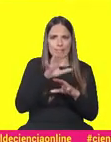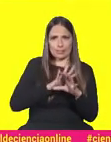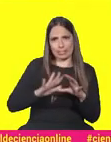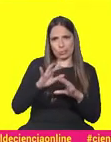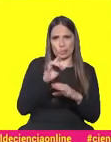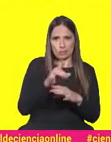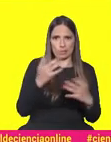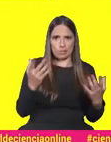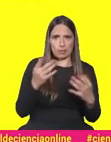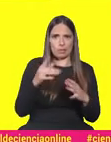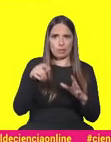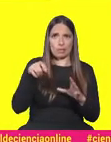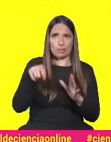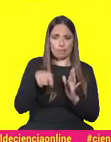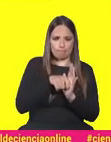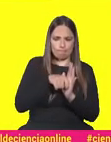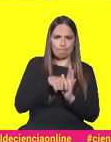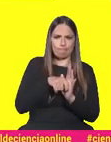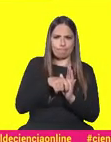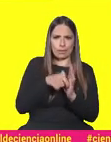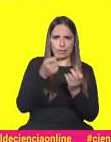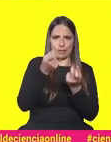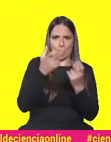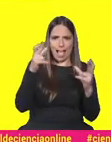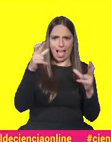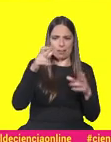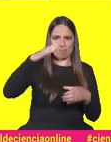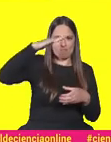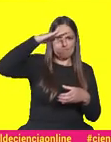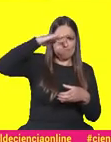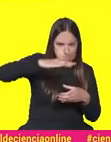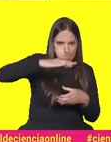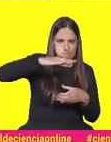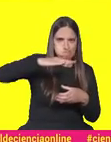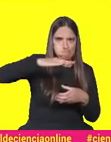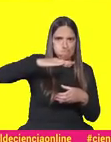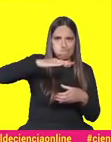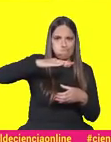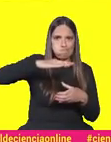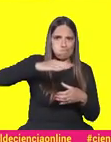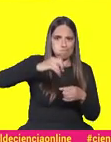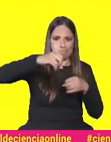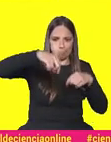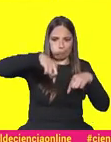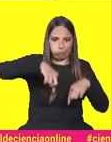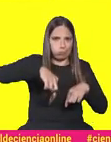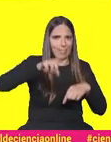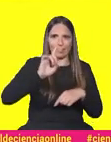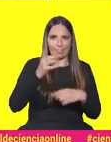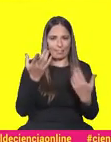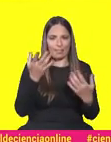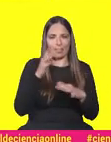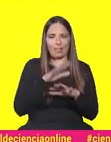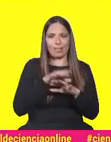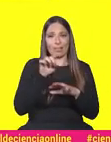situação, a pressão provocada por esse ar é suficiente para impedir que as gotinhas de água saiam pelos buracos. É claro